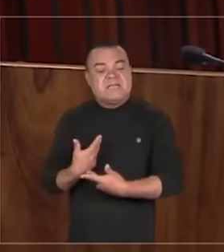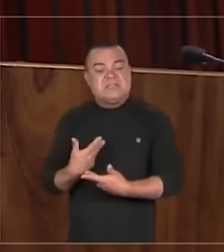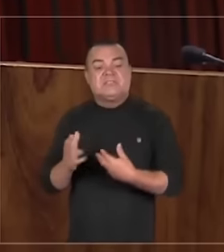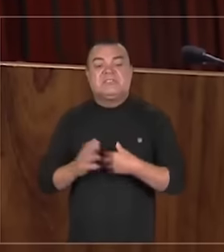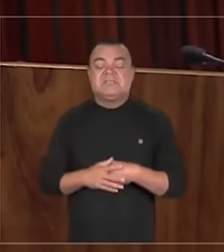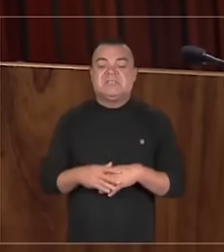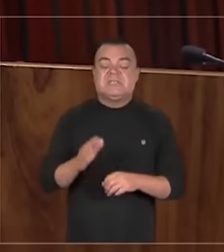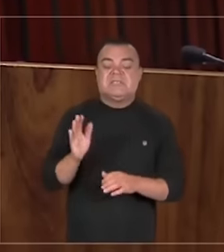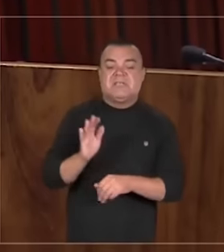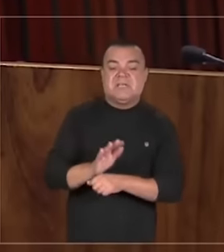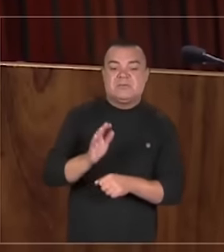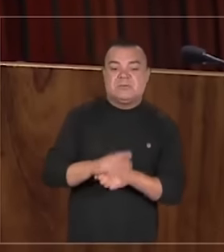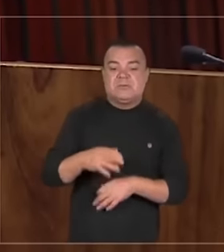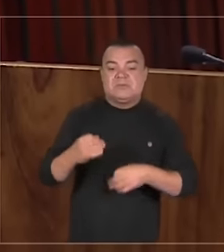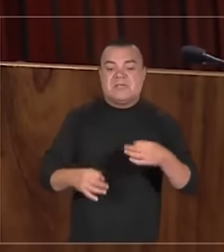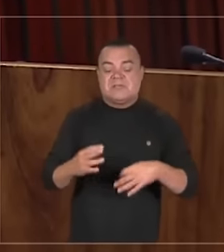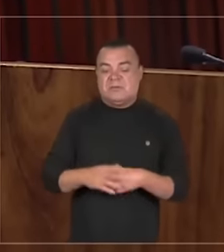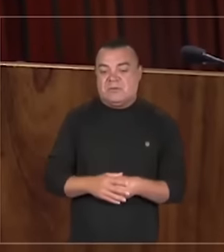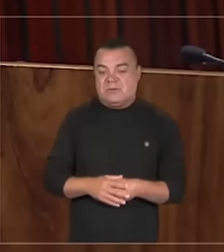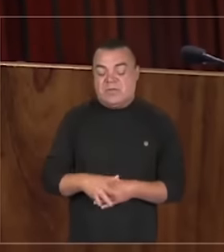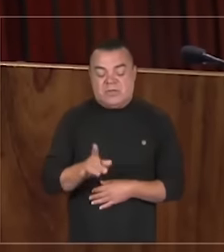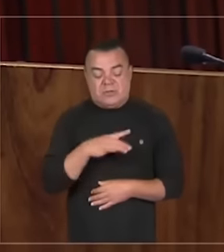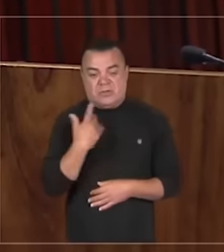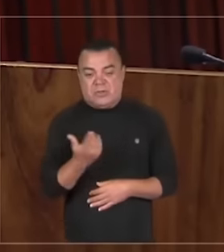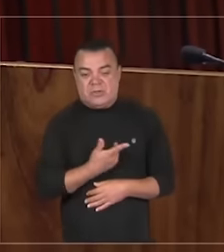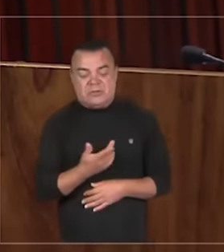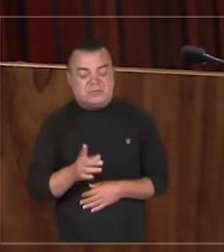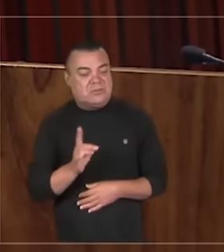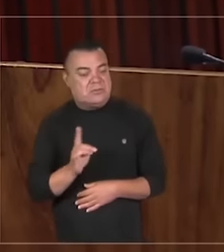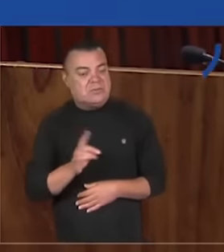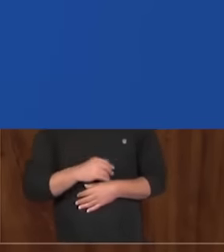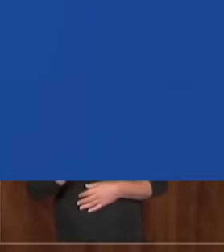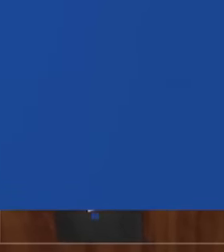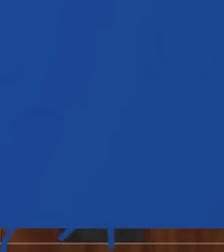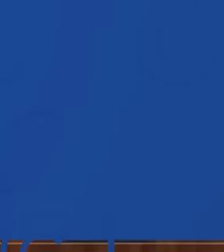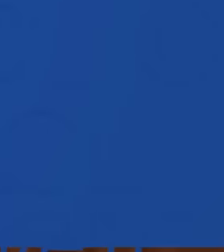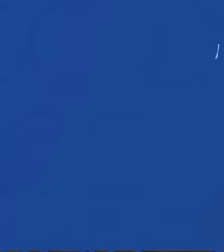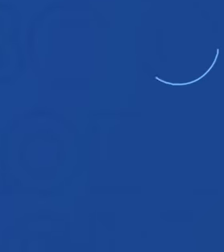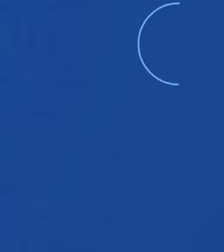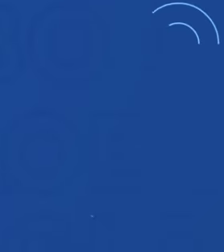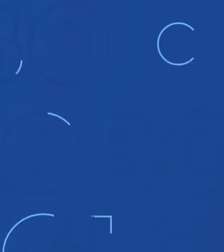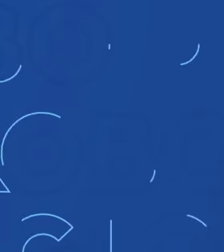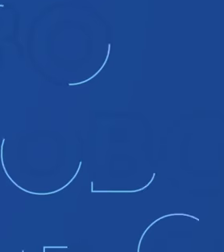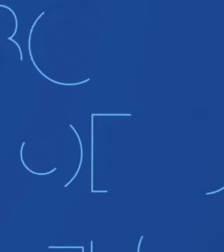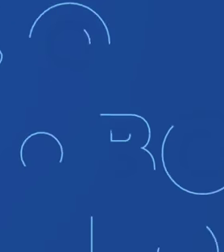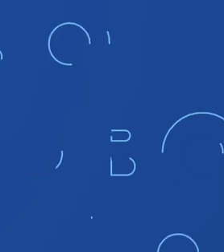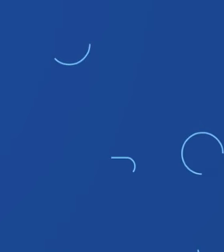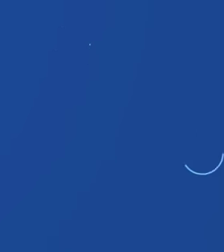queremos, não somos, nem silenciosas, nem silenciadas, nem coitadas.